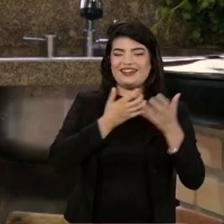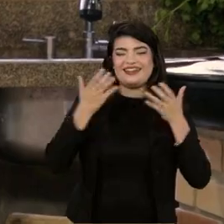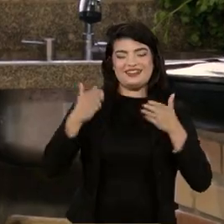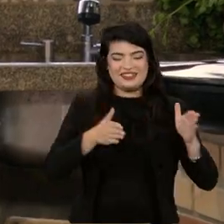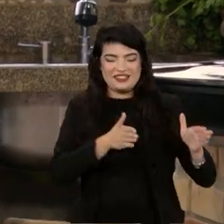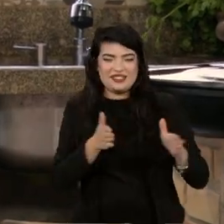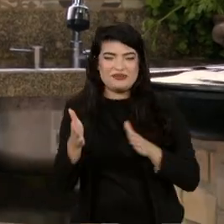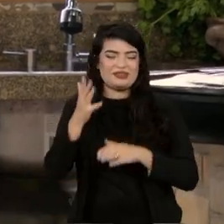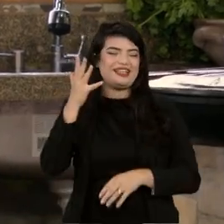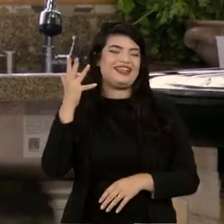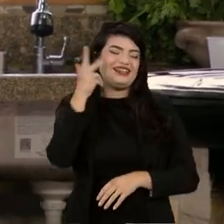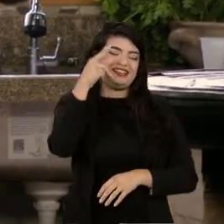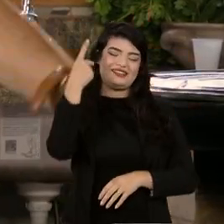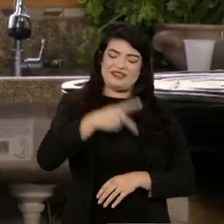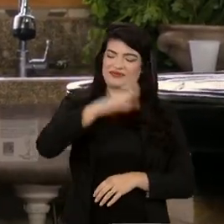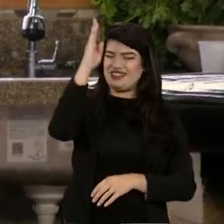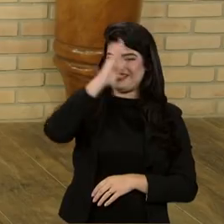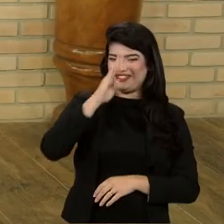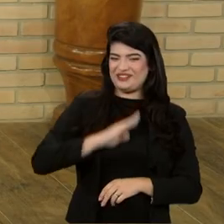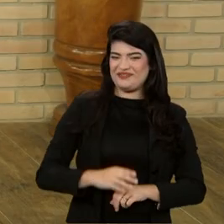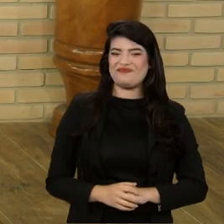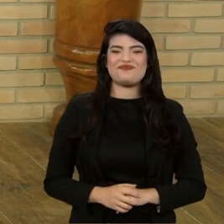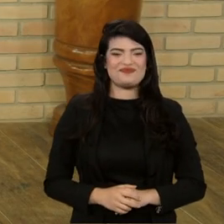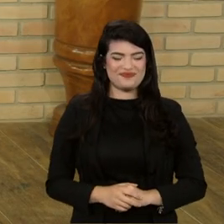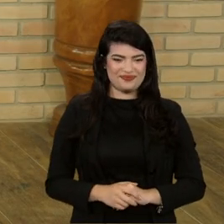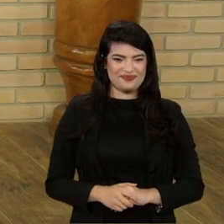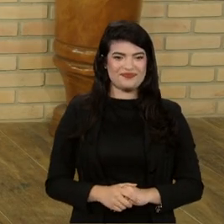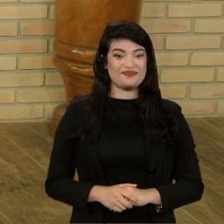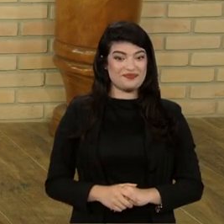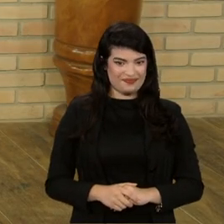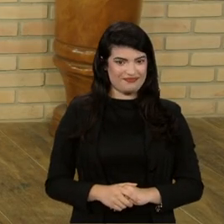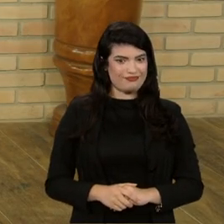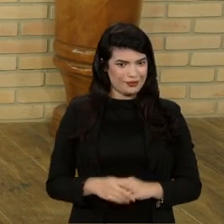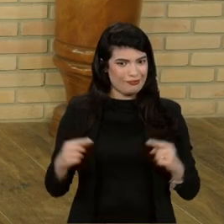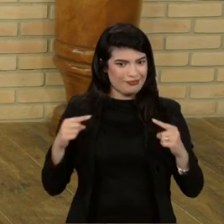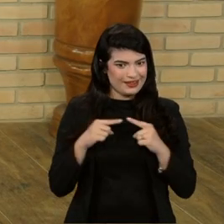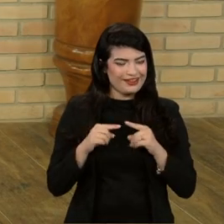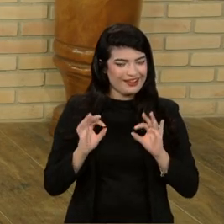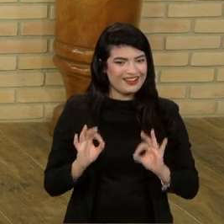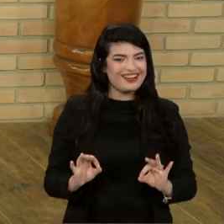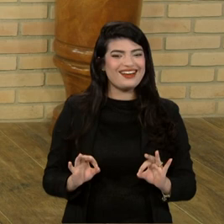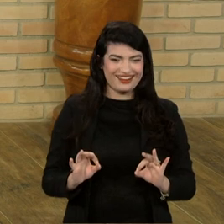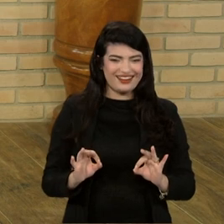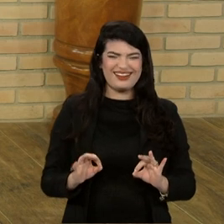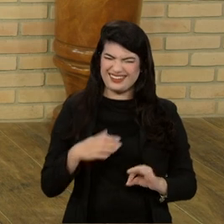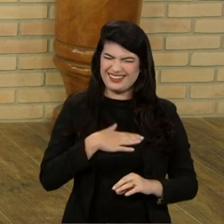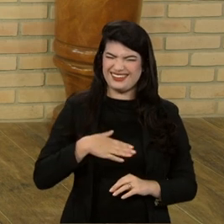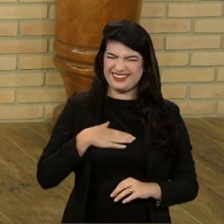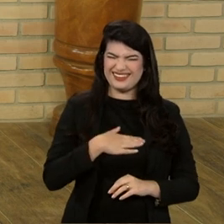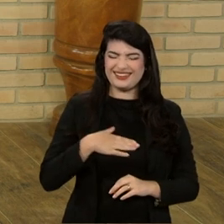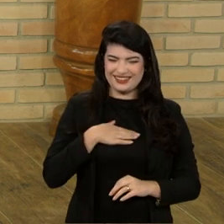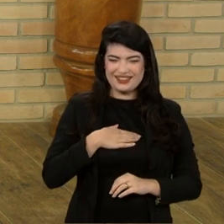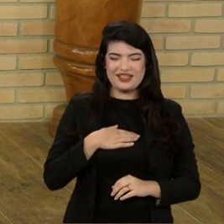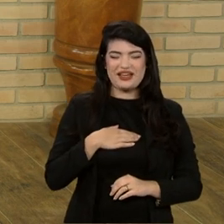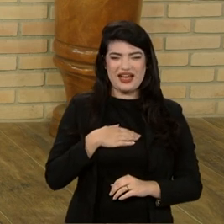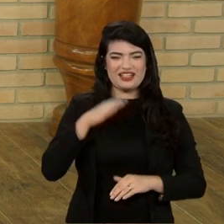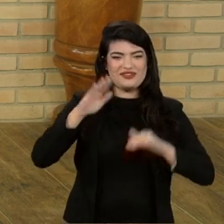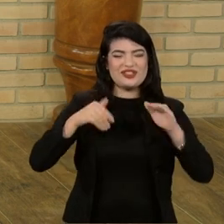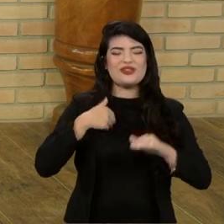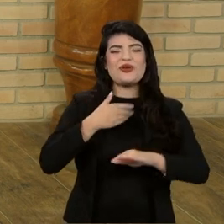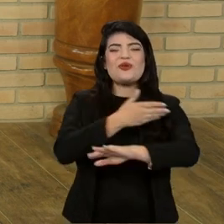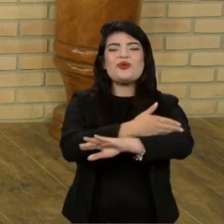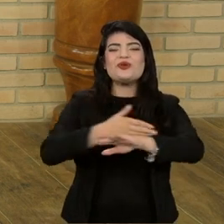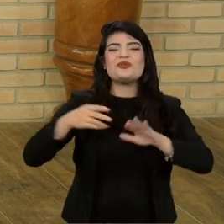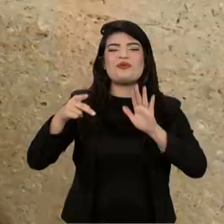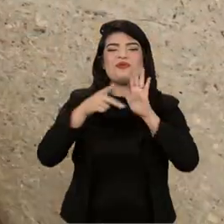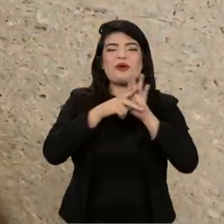Estrada, como é bonito esse meu Brasil. Rimou, né? Rimou, eu gostei. Os versos sim, bom. Até dá pra fazer umas